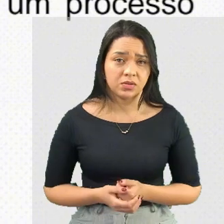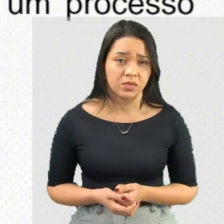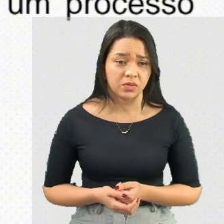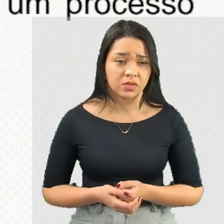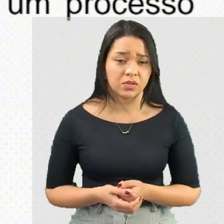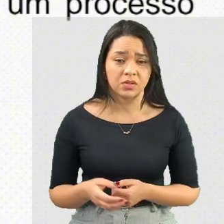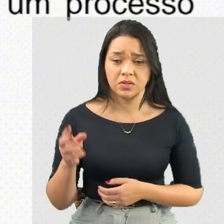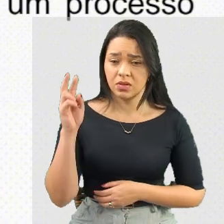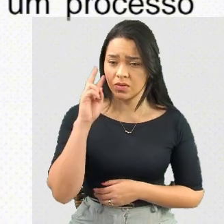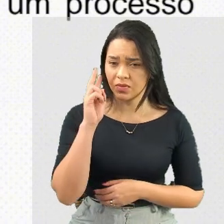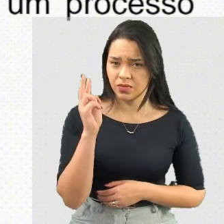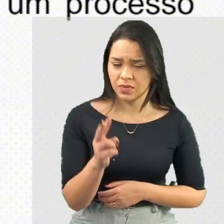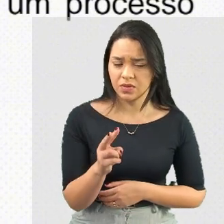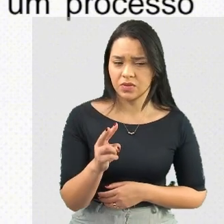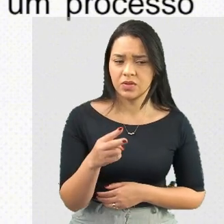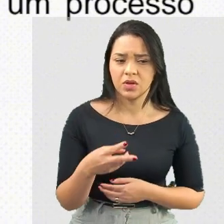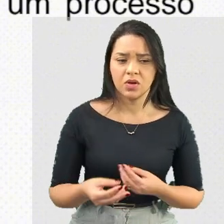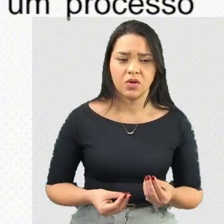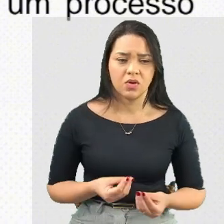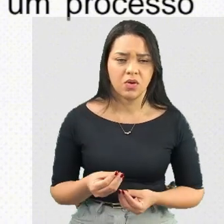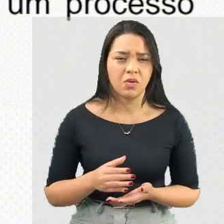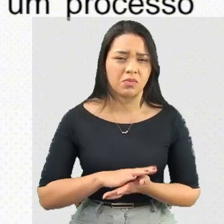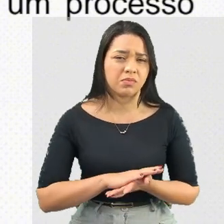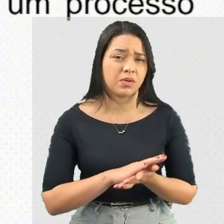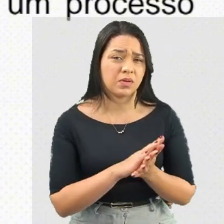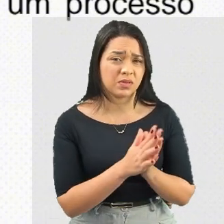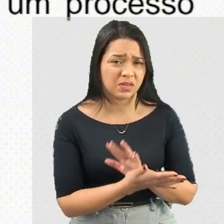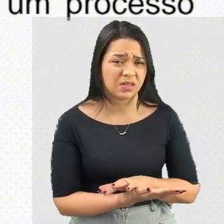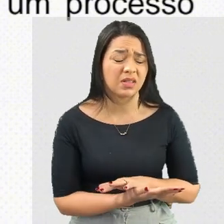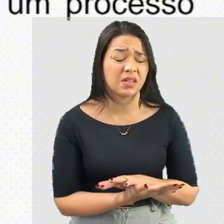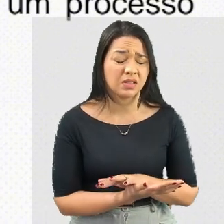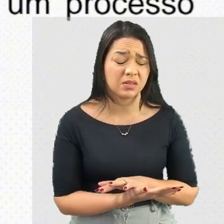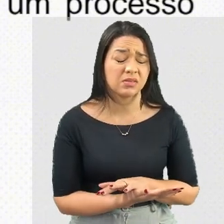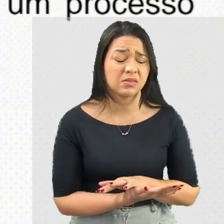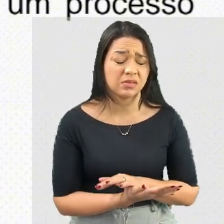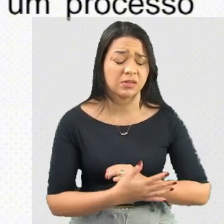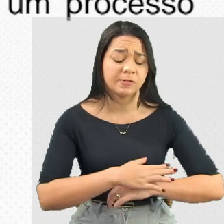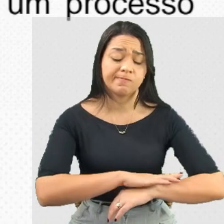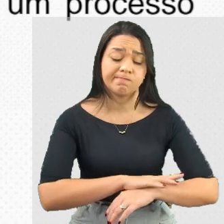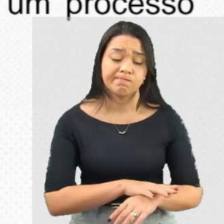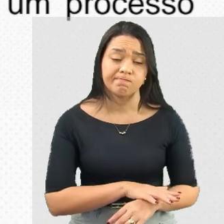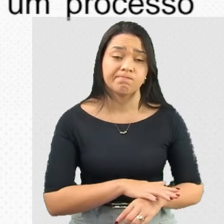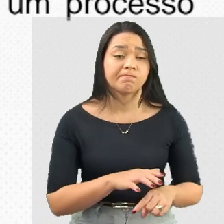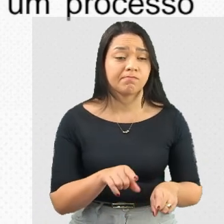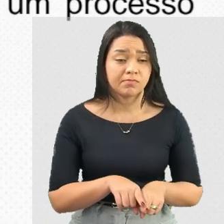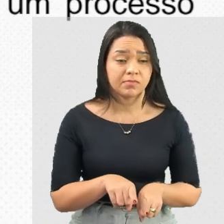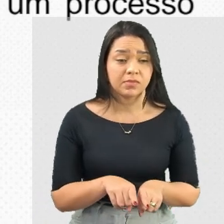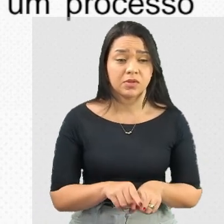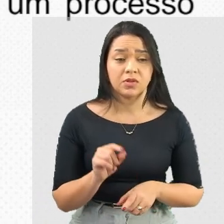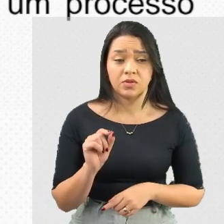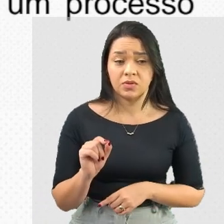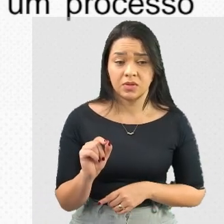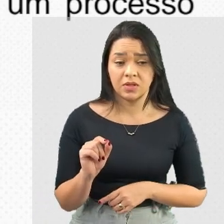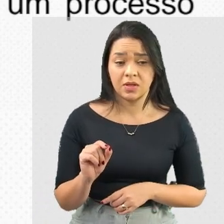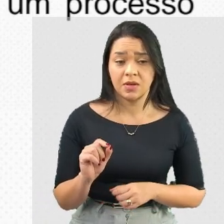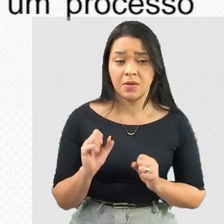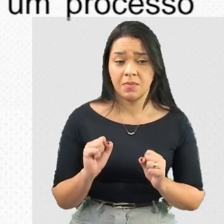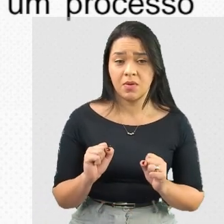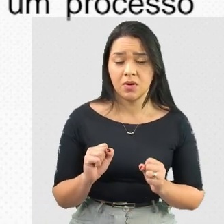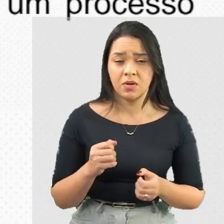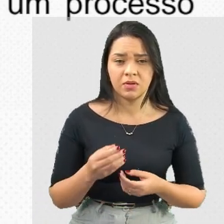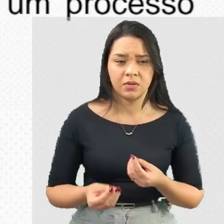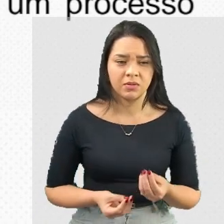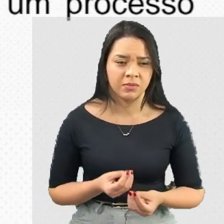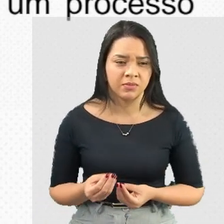São vistas com muito preconceito, com muita discriminação, preconceito esse que faz com que elas sejam lidas